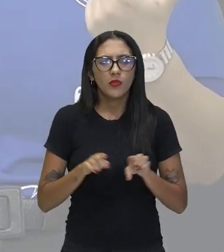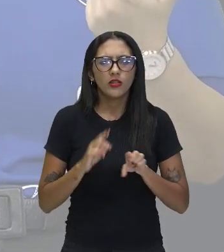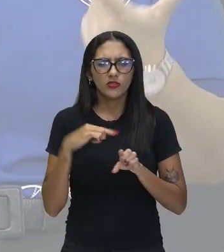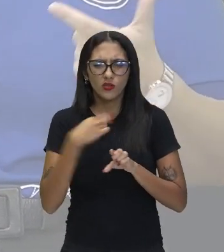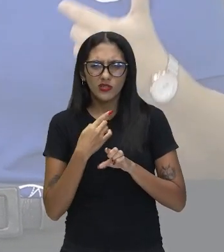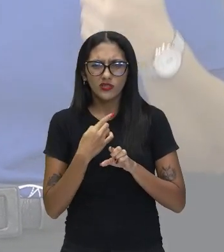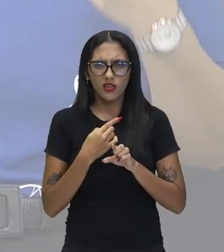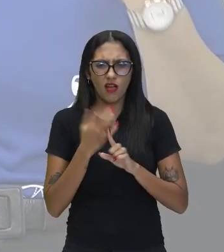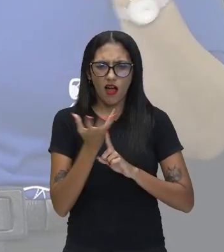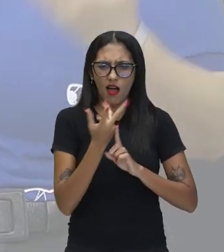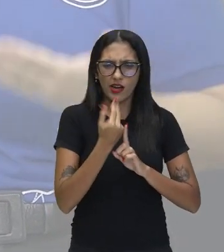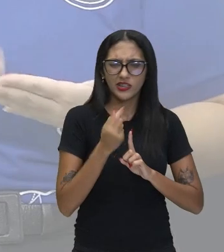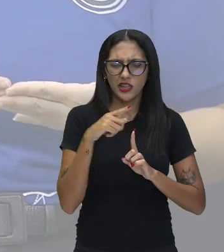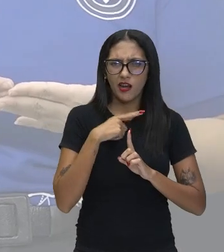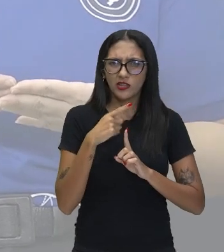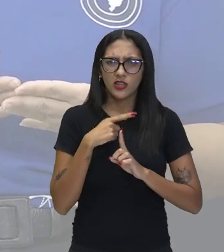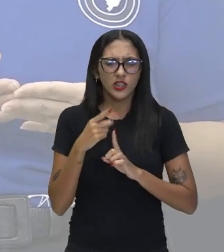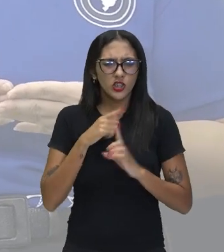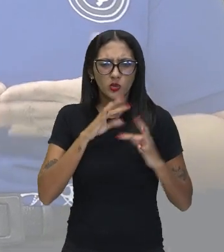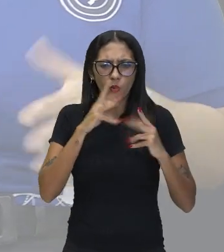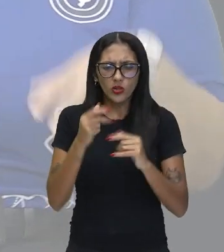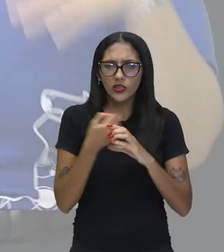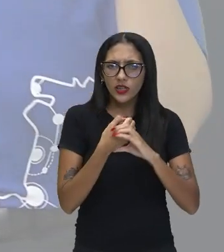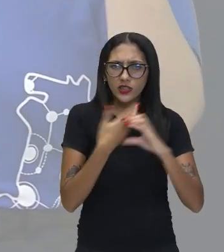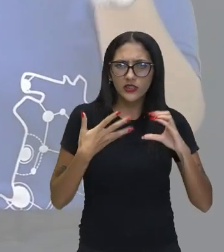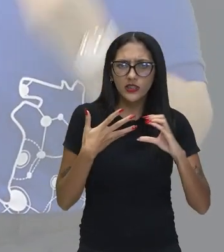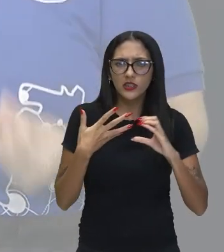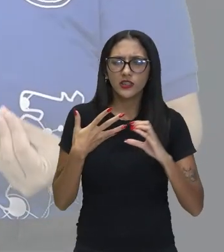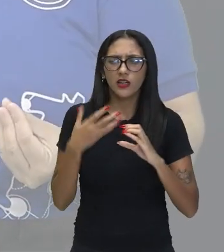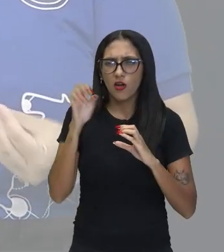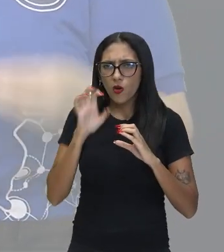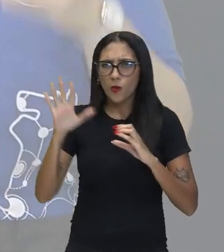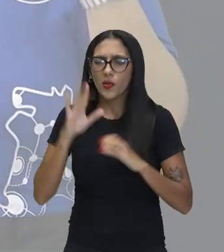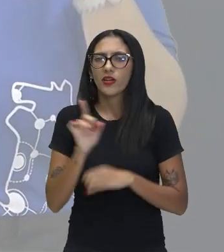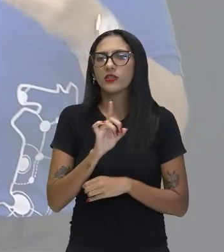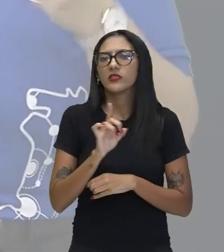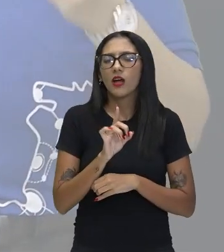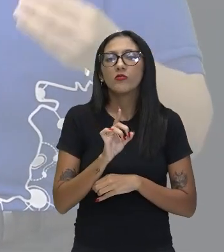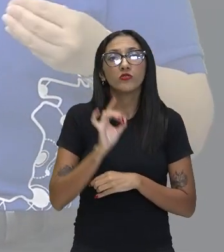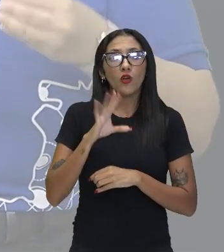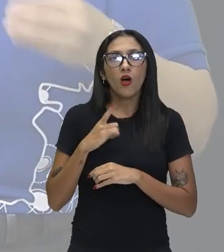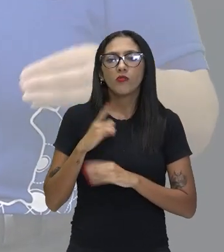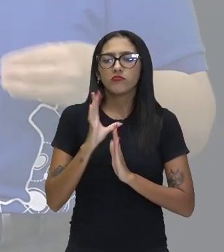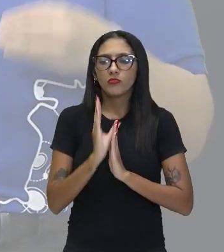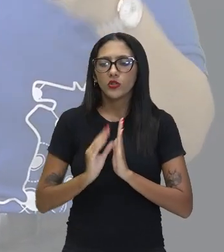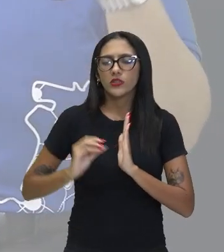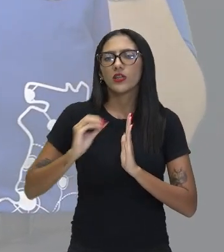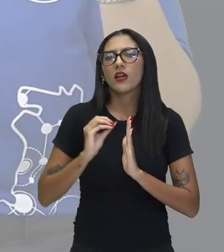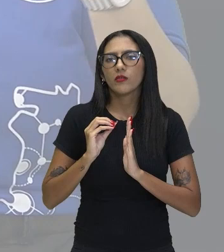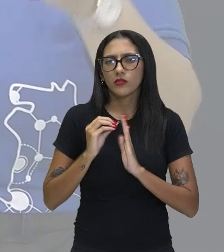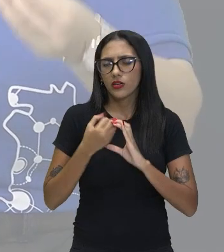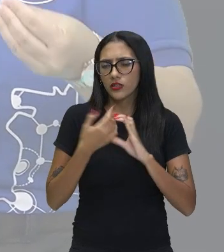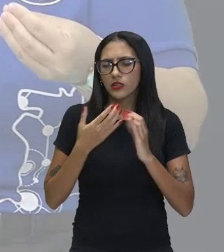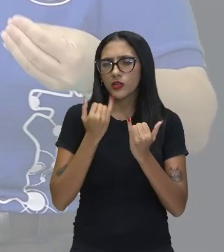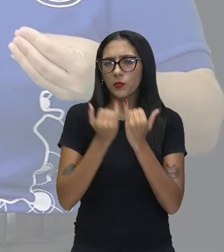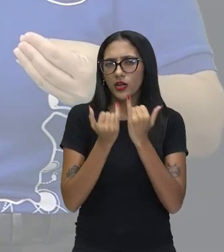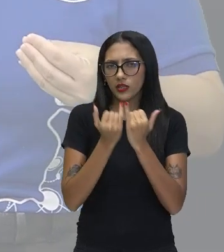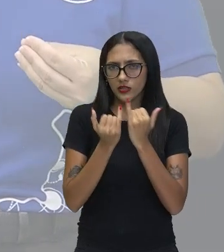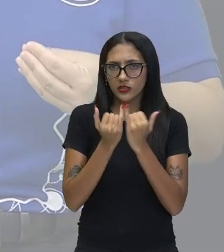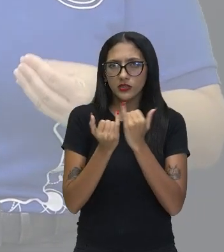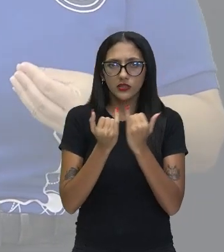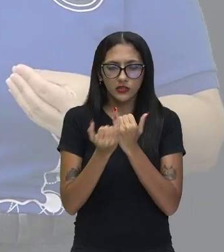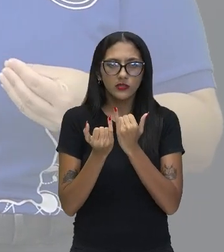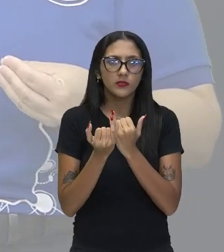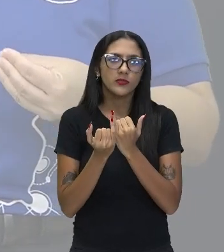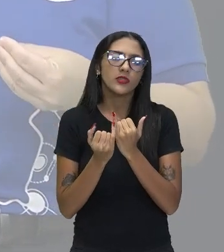europeia, não. Teríamos sim ali alguma influência, mas a nossa arte seria completamente pautada